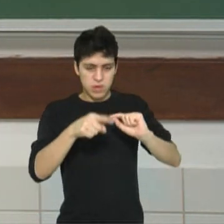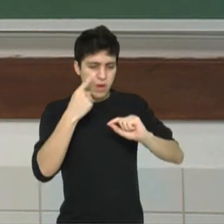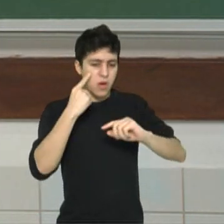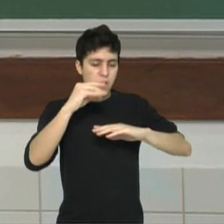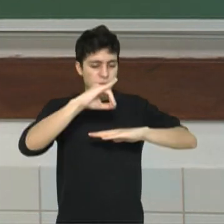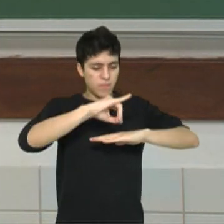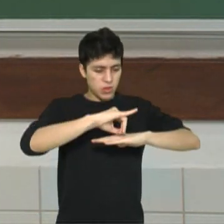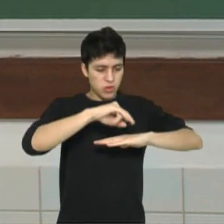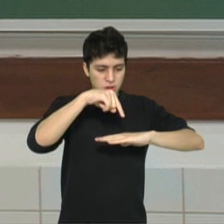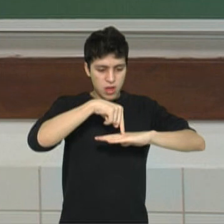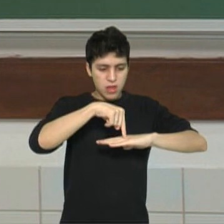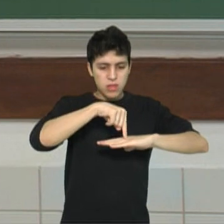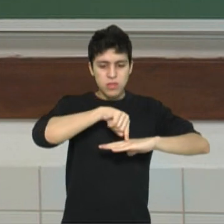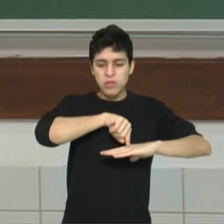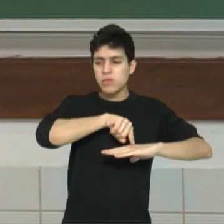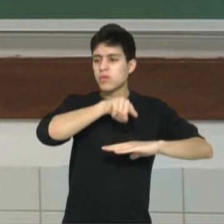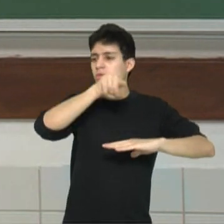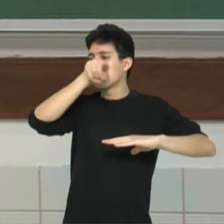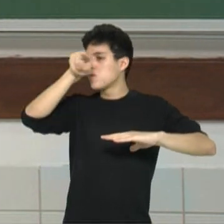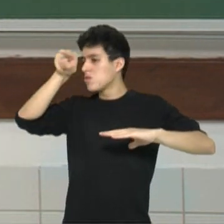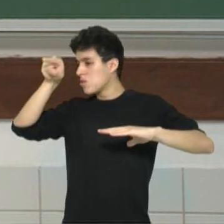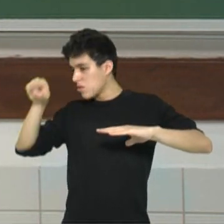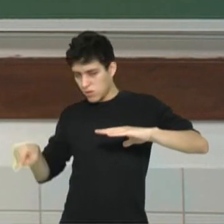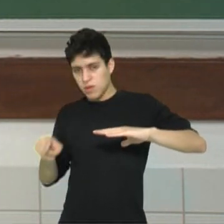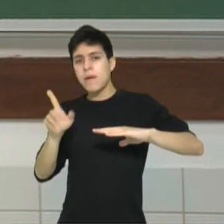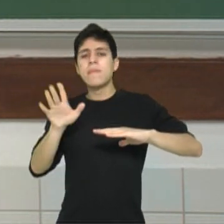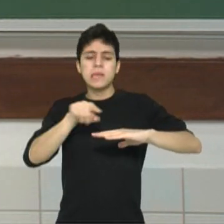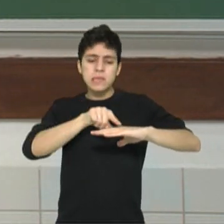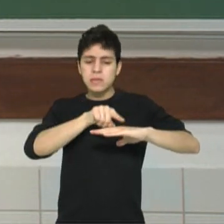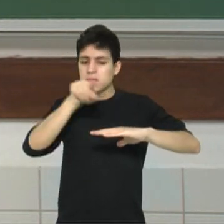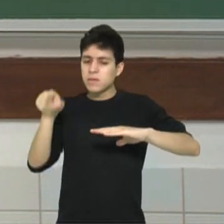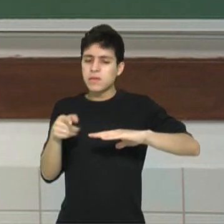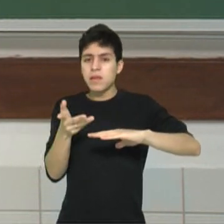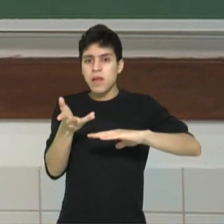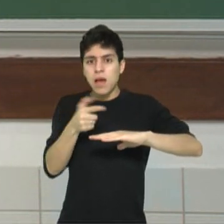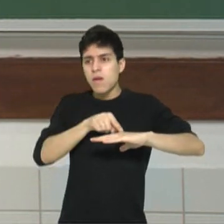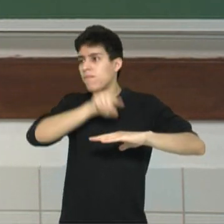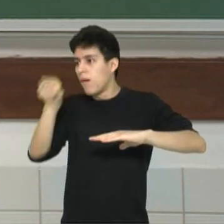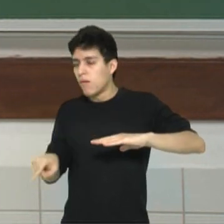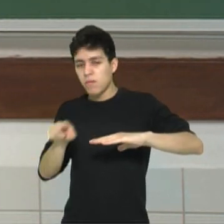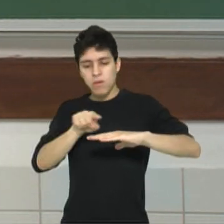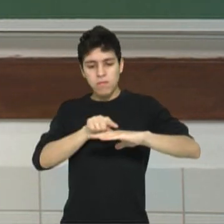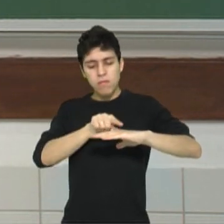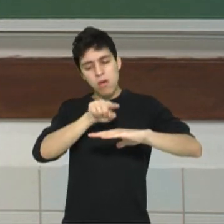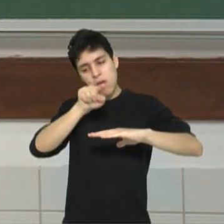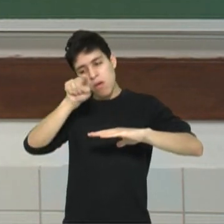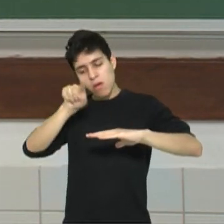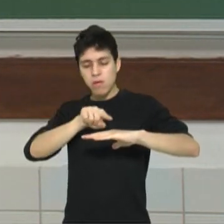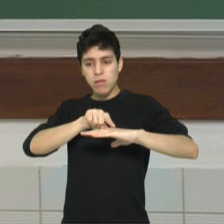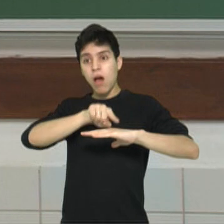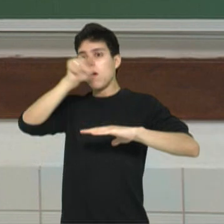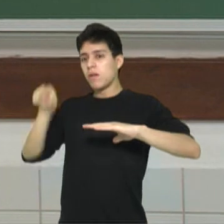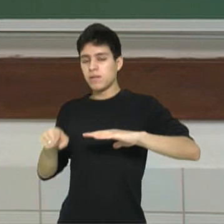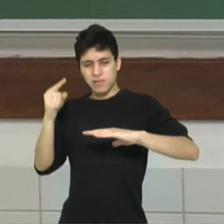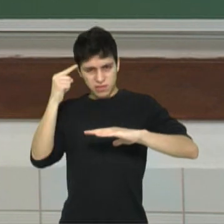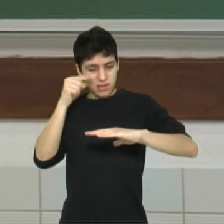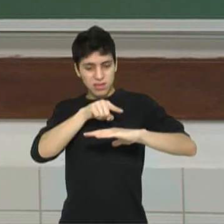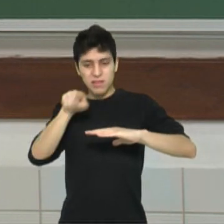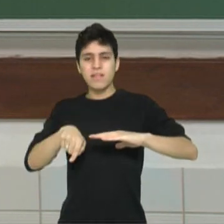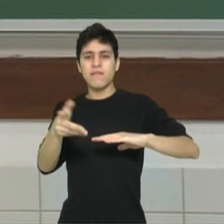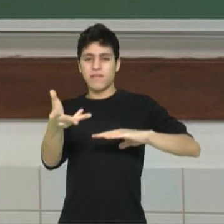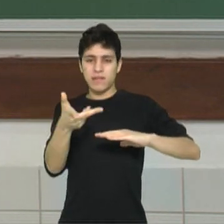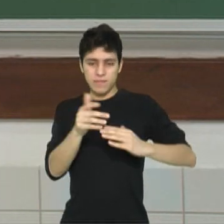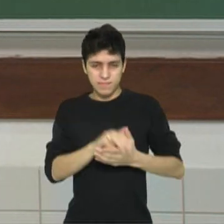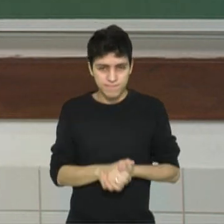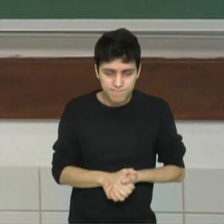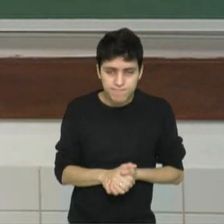móvel, consegue mudar, né, a rapidez com que ele consegue mudar de espaço, tá? E existem dois tipos aí